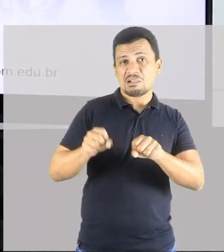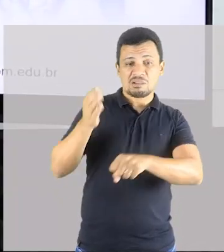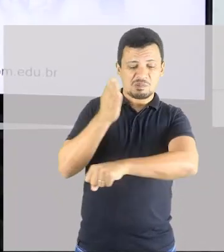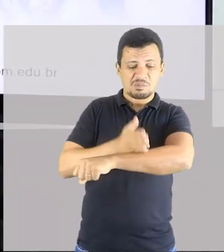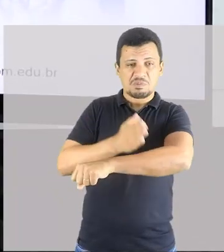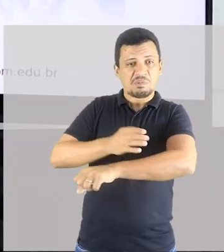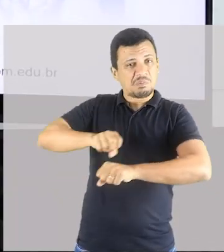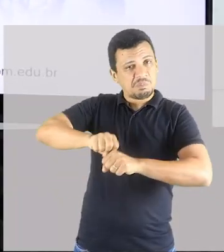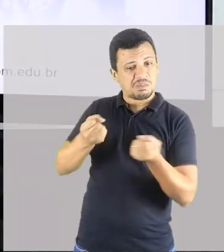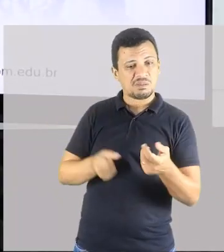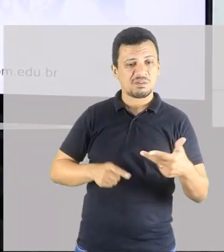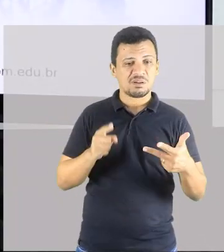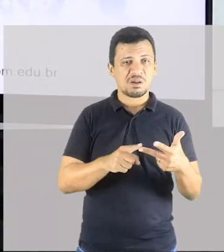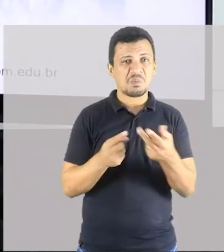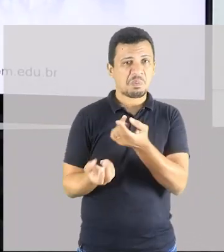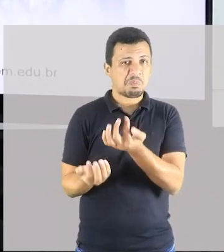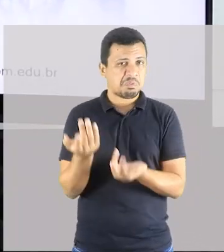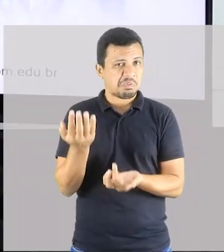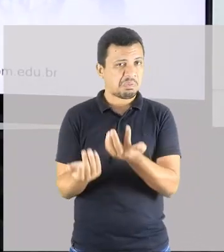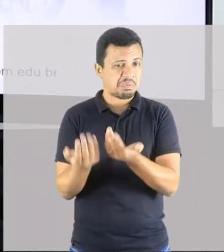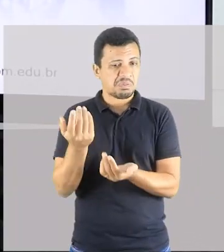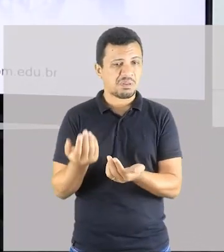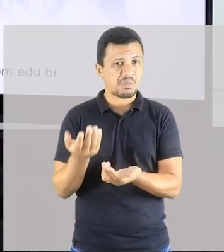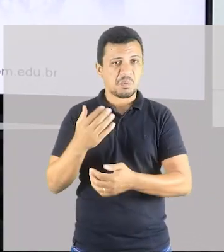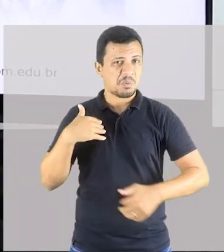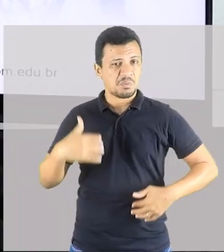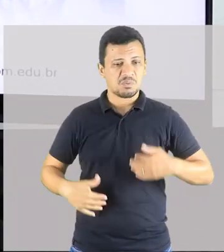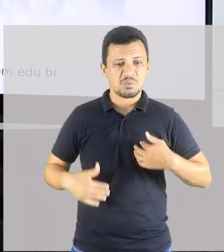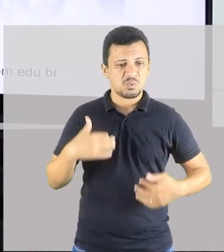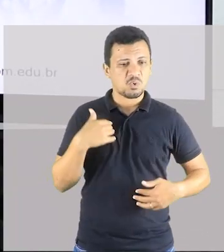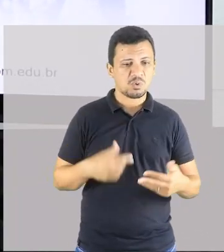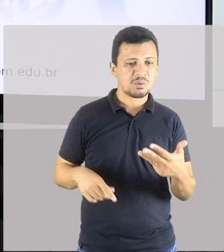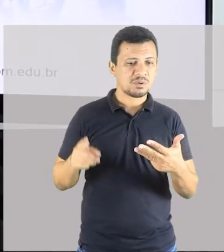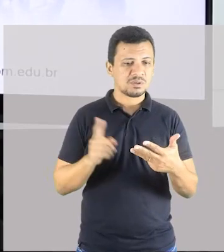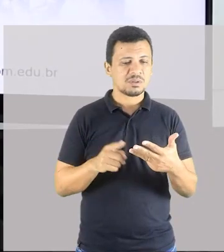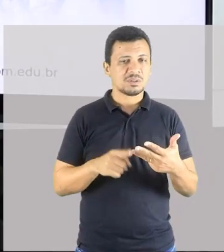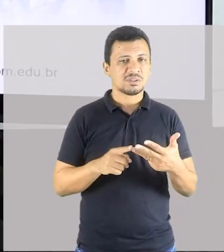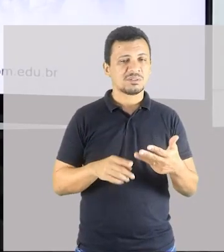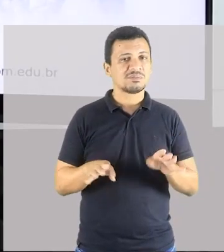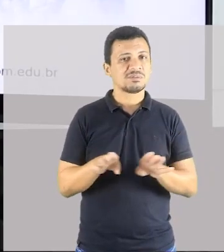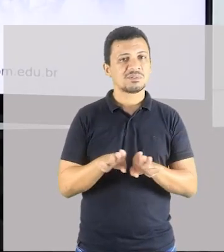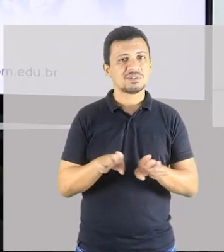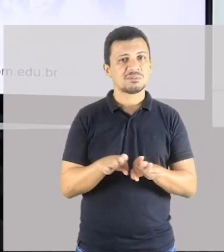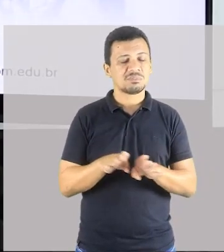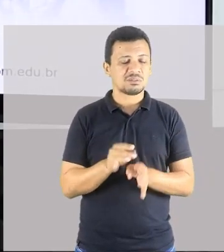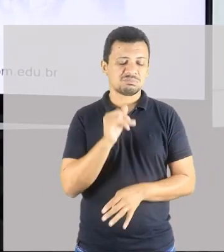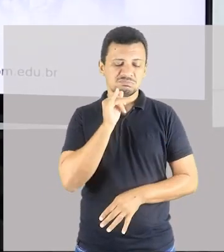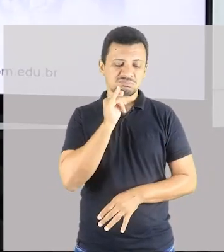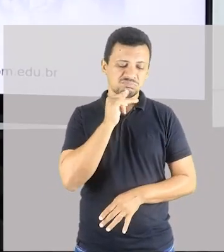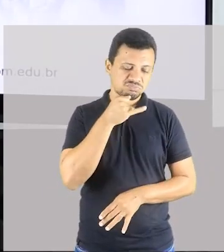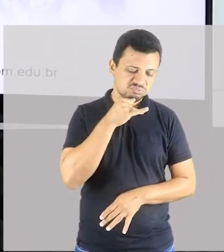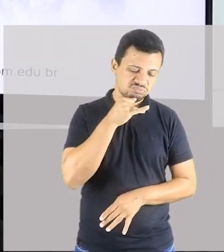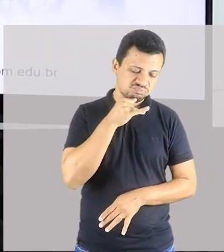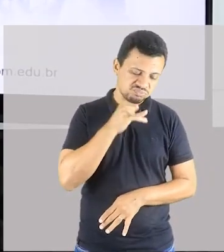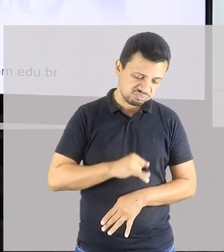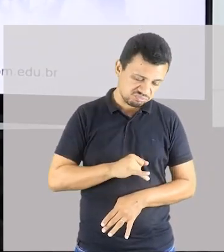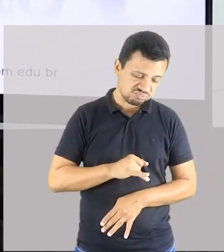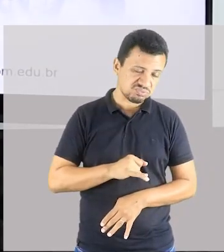a queimaduras, né, até no caso do tratamento de depressão. Então, situações que eram recorrentes a